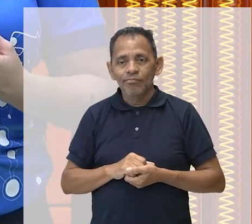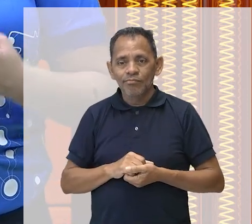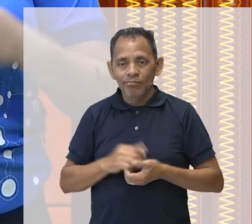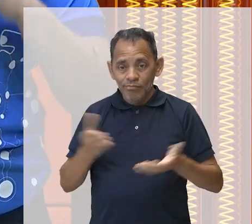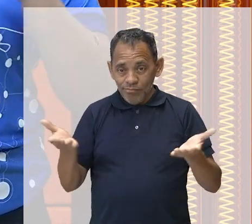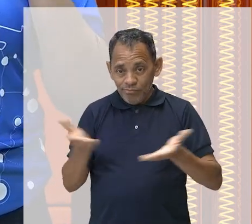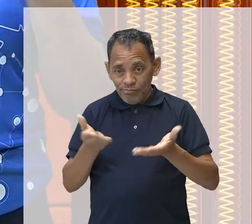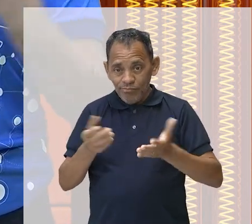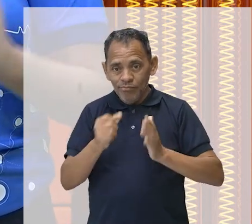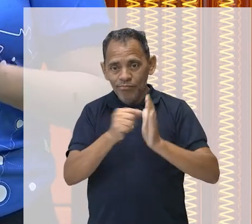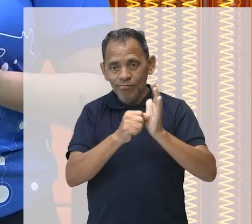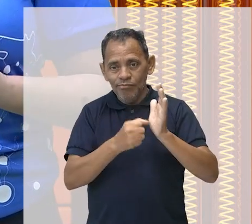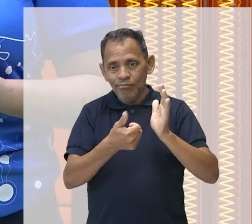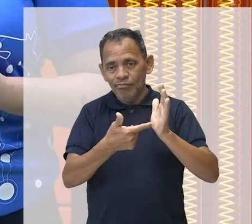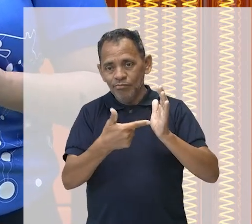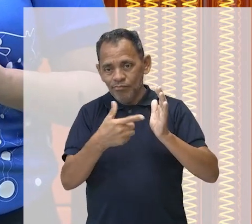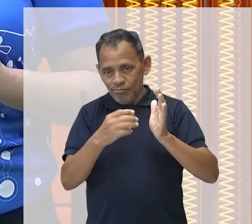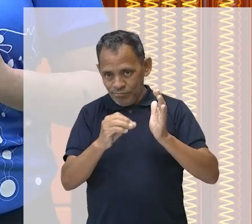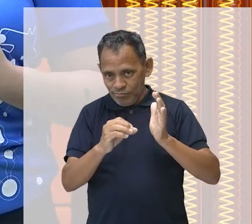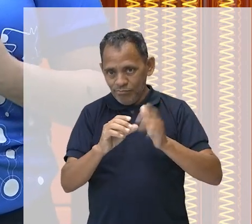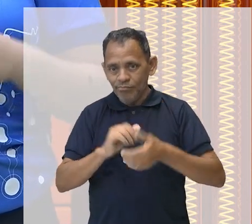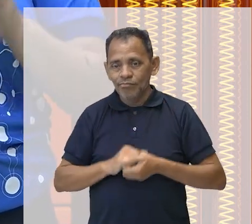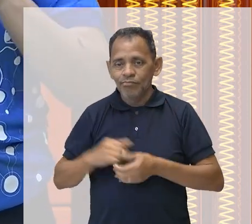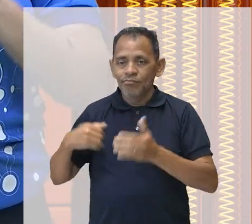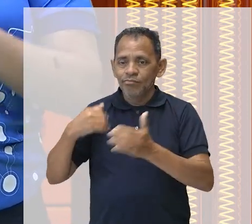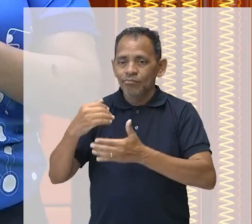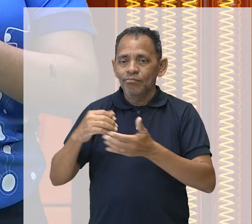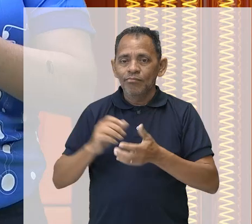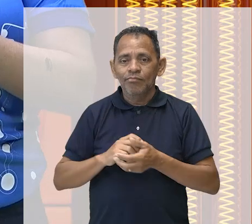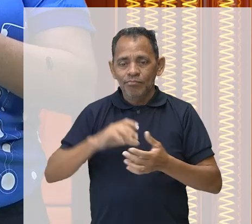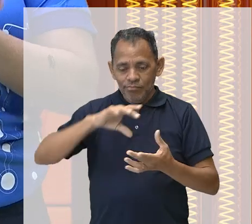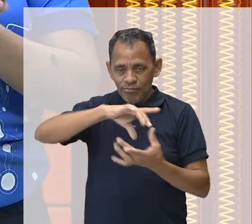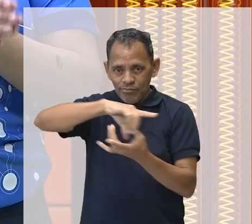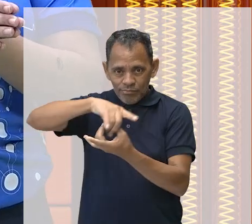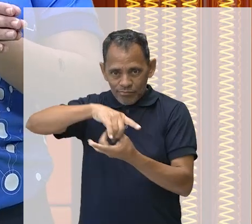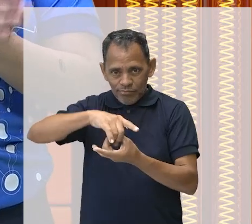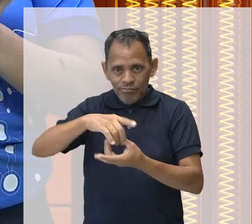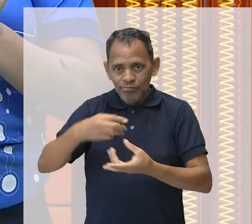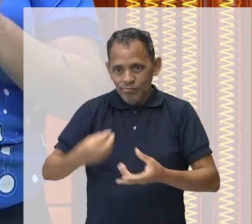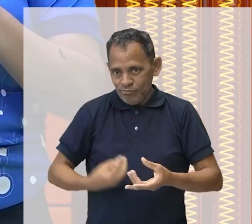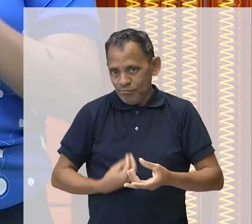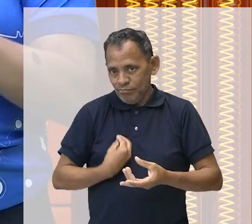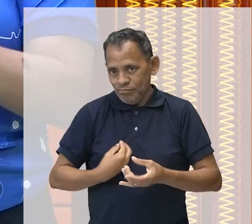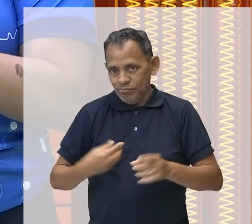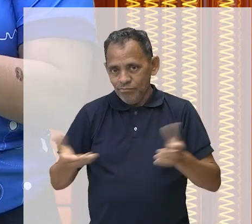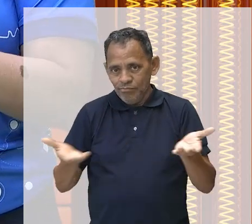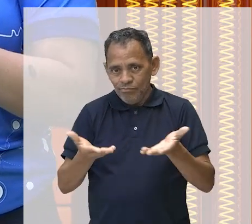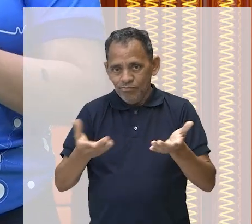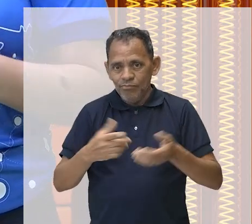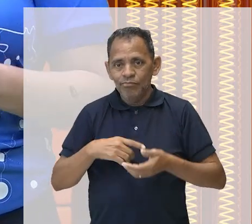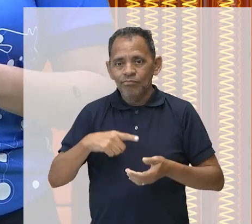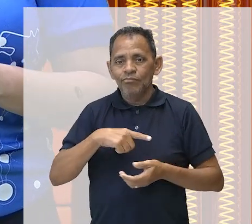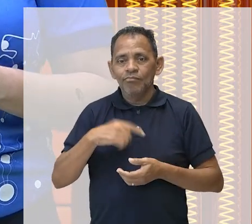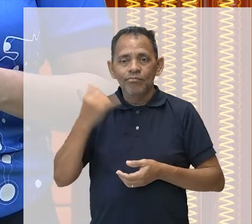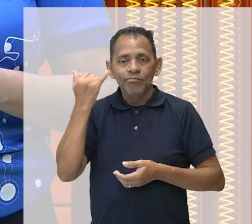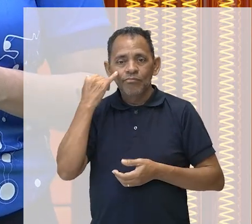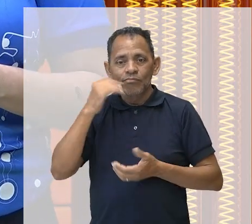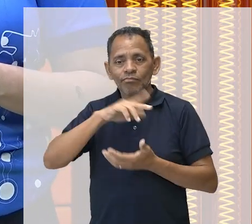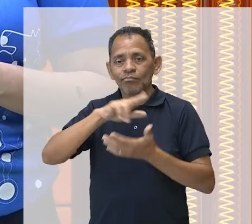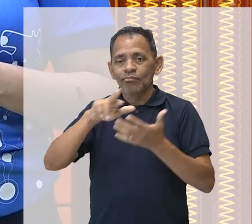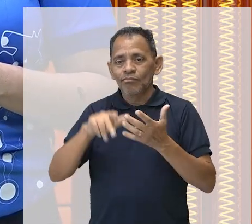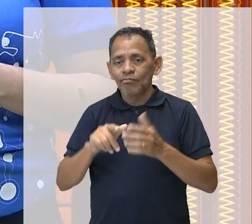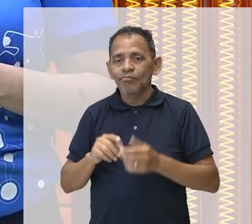século XX, o processo de globalização que a gente vive, no século XX, gente, muitas transformações com os